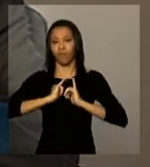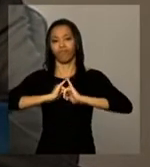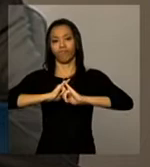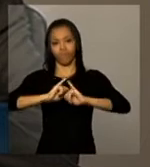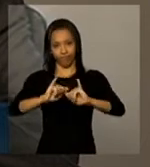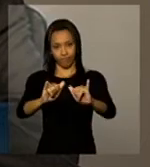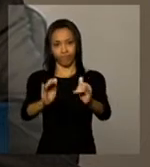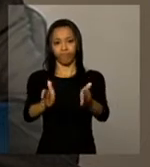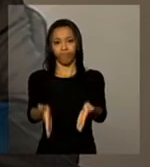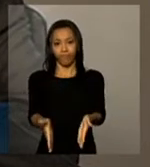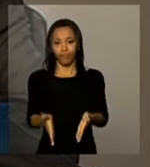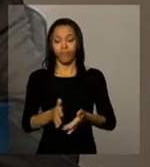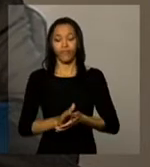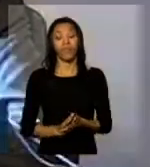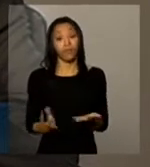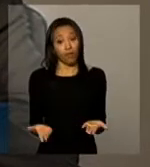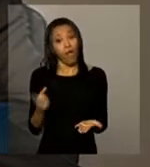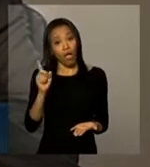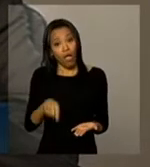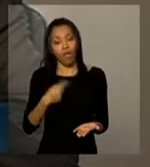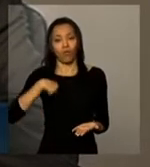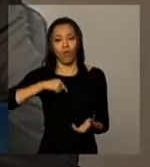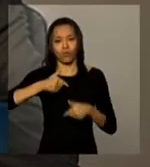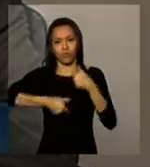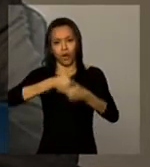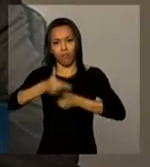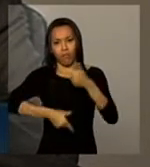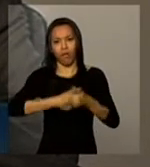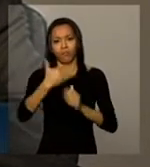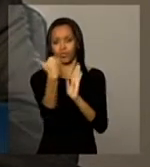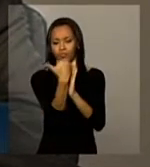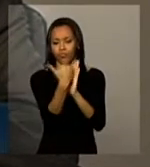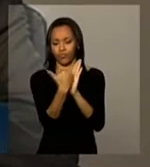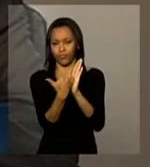Então, esta é a nossa programação orçamentária